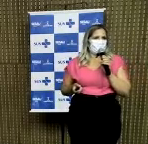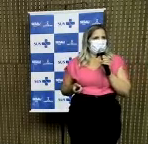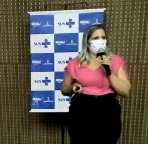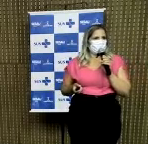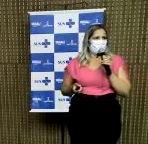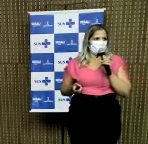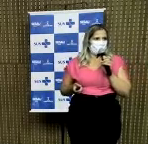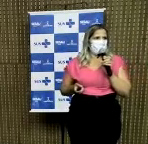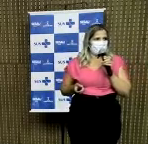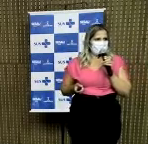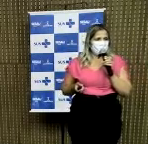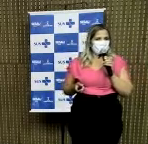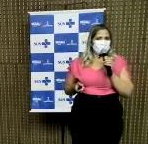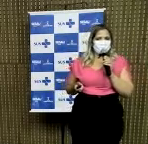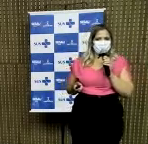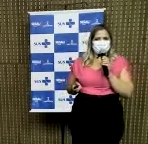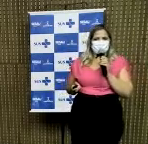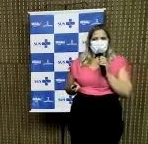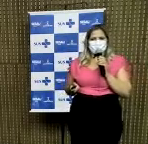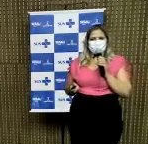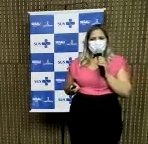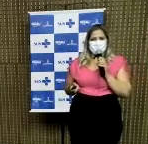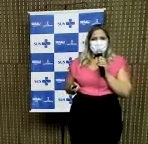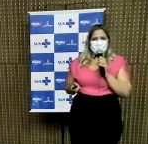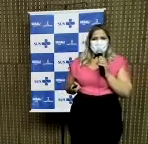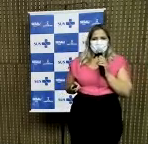que é a médica do programa Mais Médicos, e a farmacêutica.